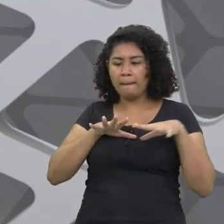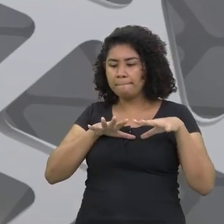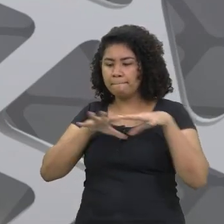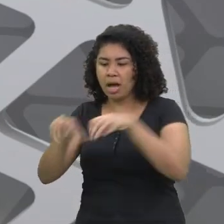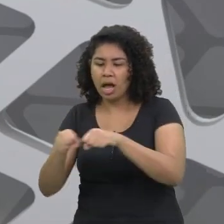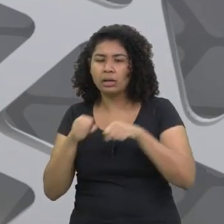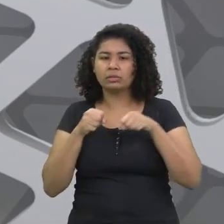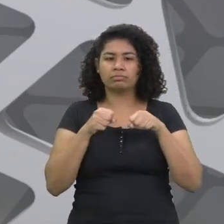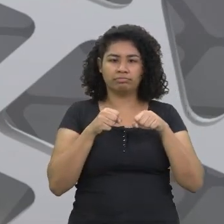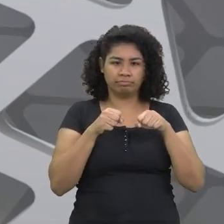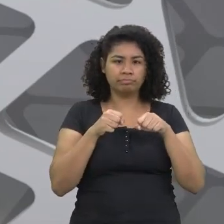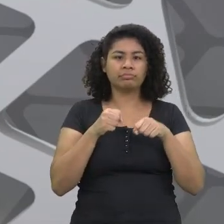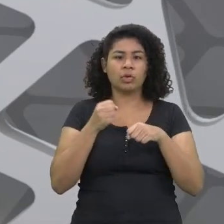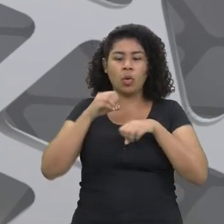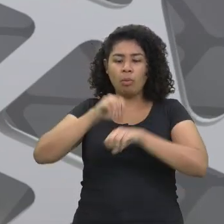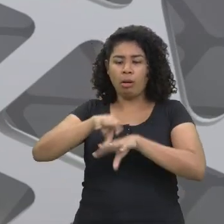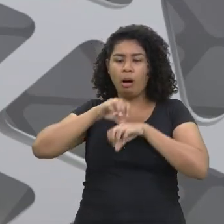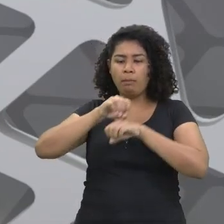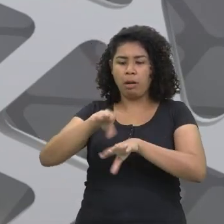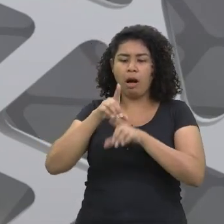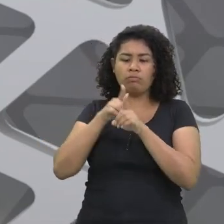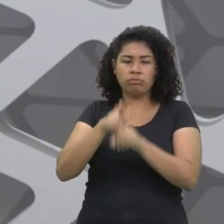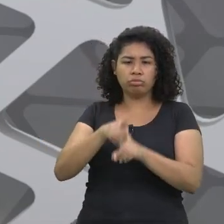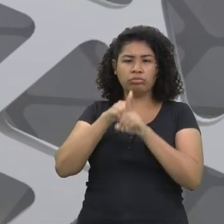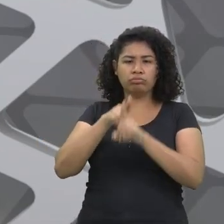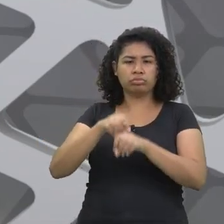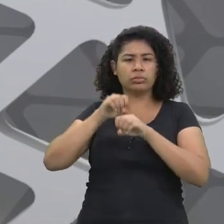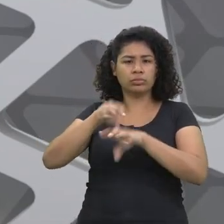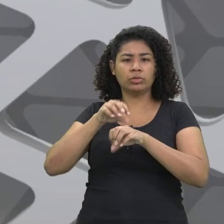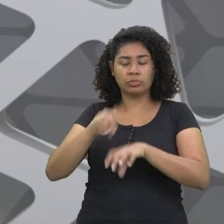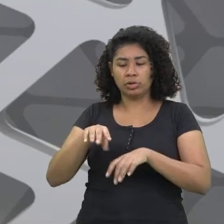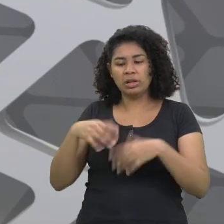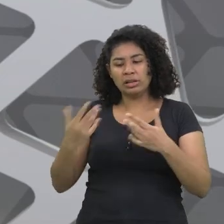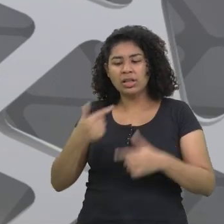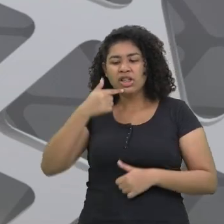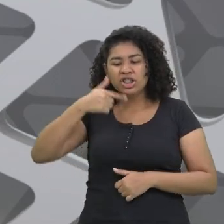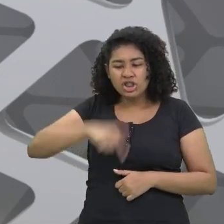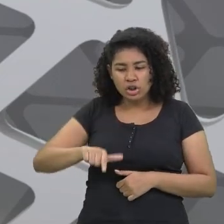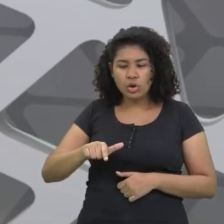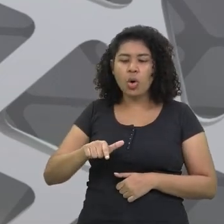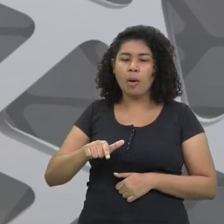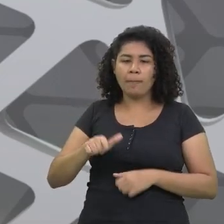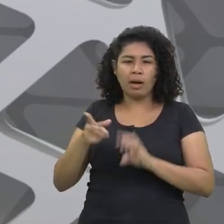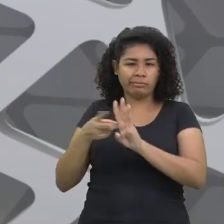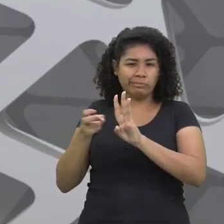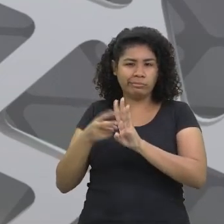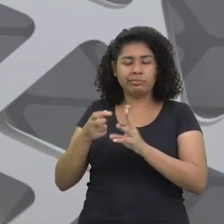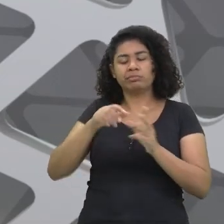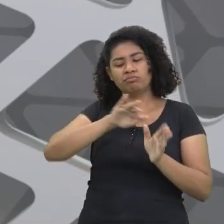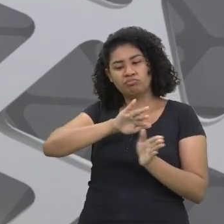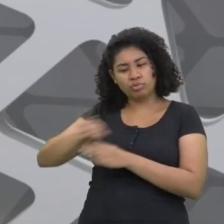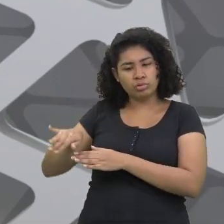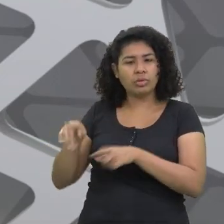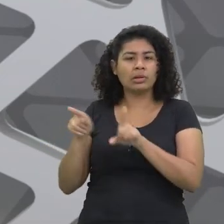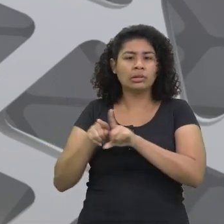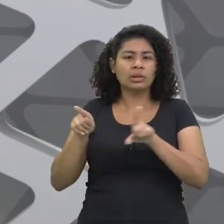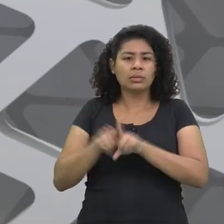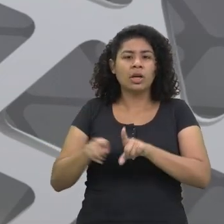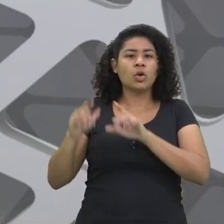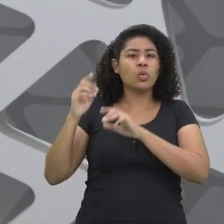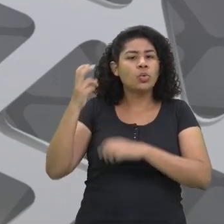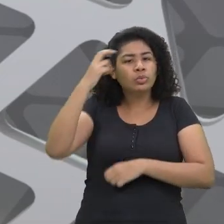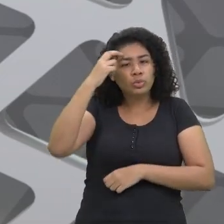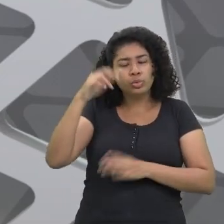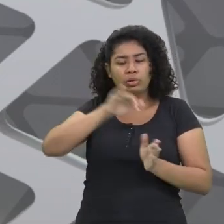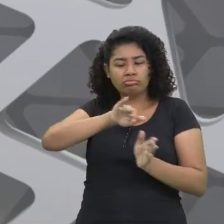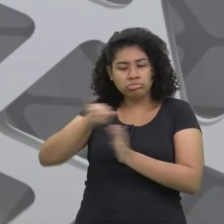de catequização, onde ele tinha que abandonar a sua língua materna, o seu modo de vida tradicional, passava